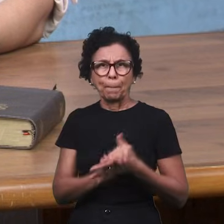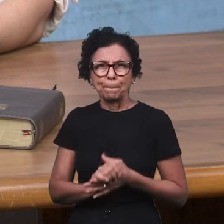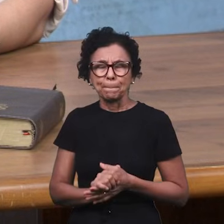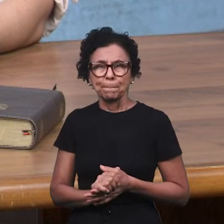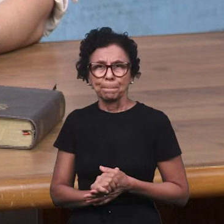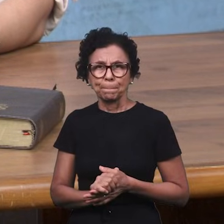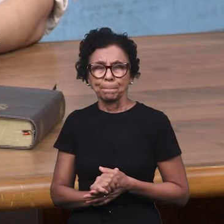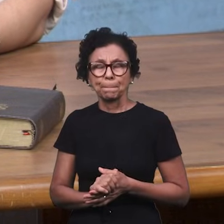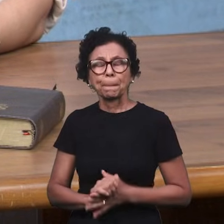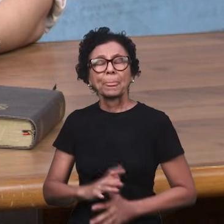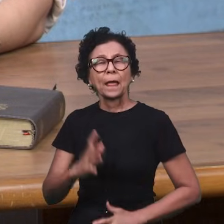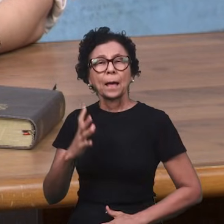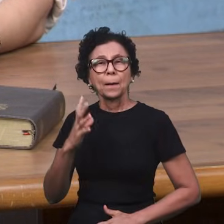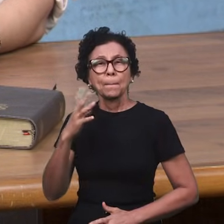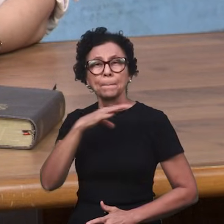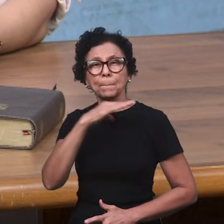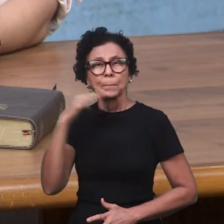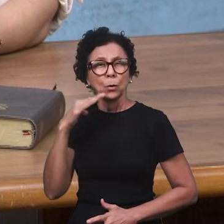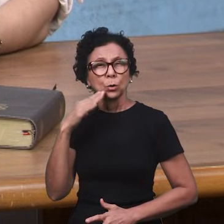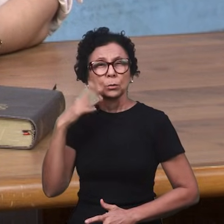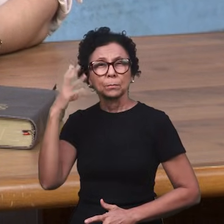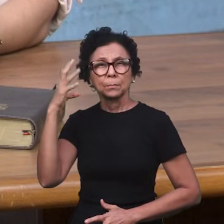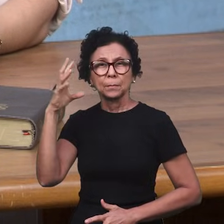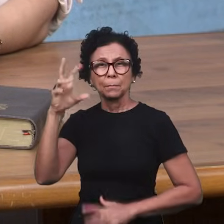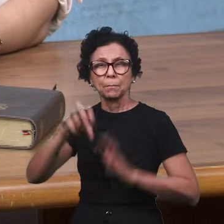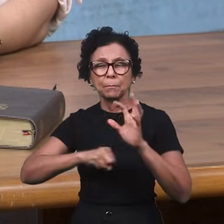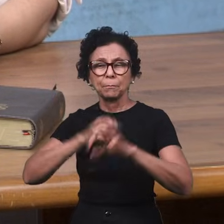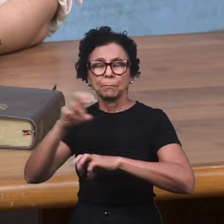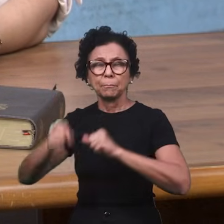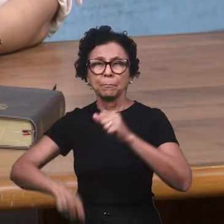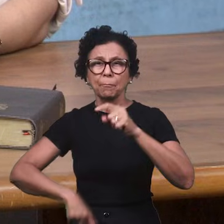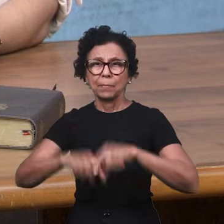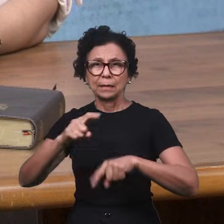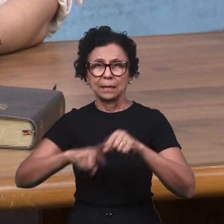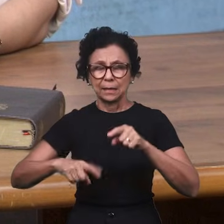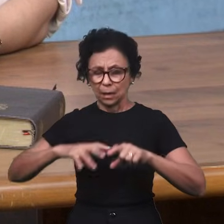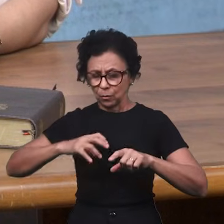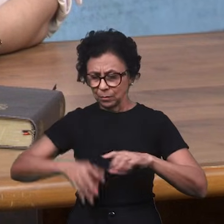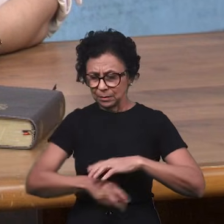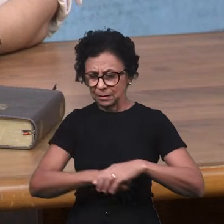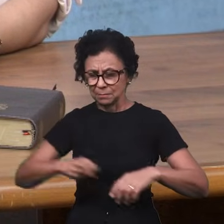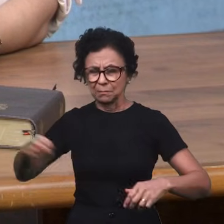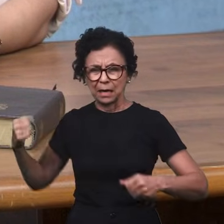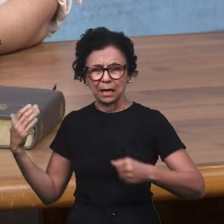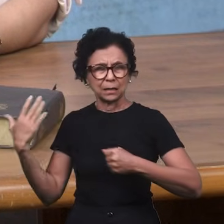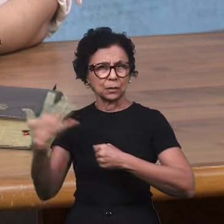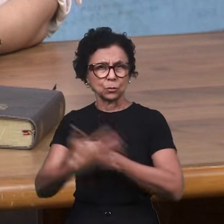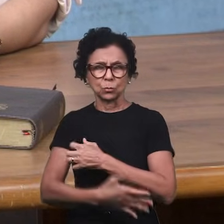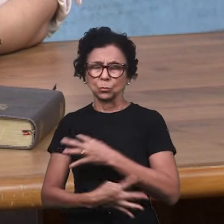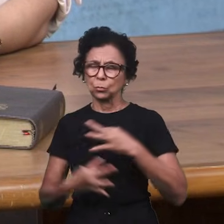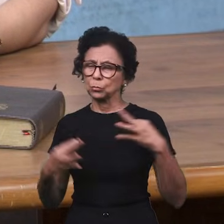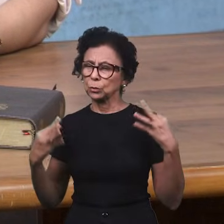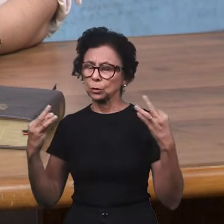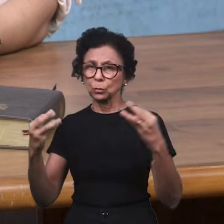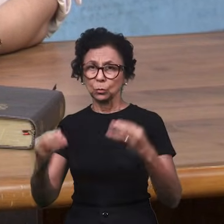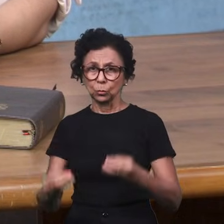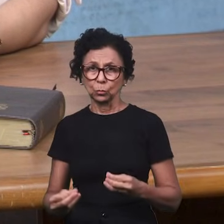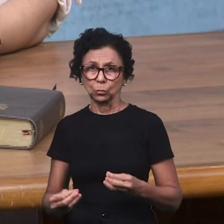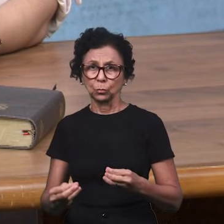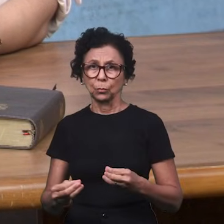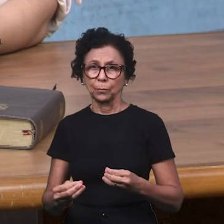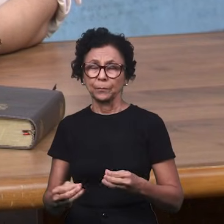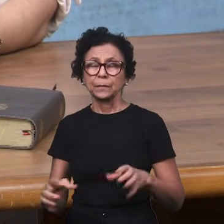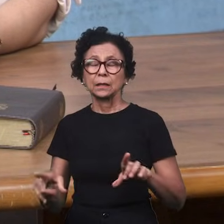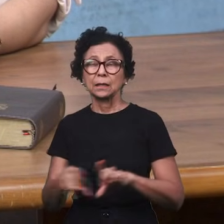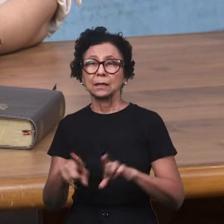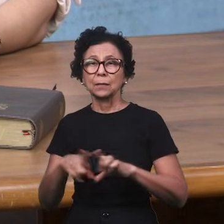cabeça e as suas armas e as enviaram pela terra dos filisteus em redor para anunciarem